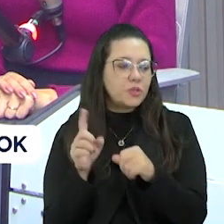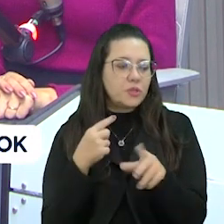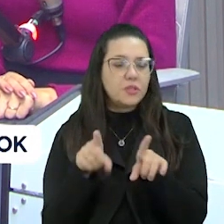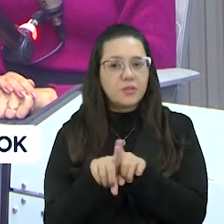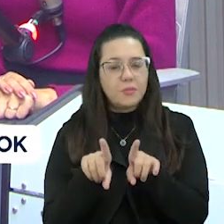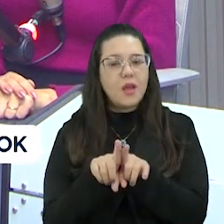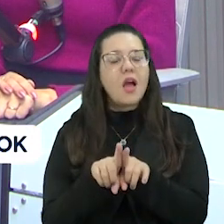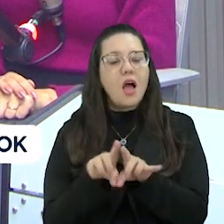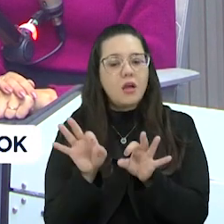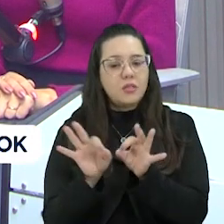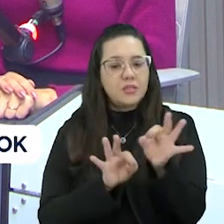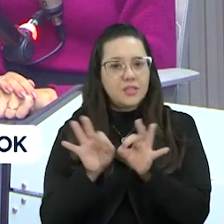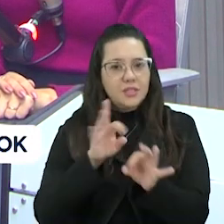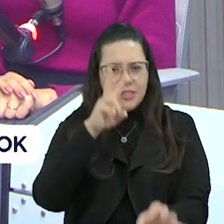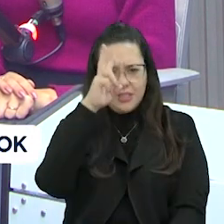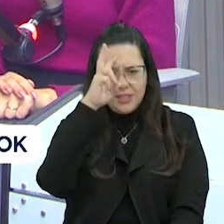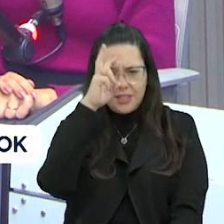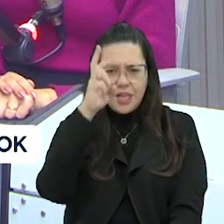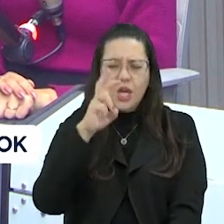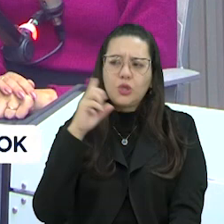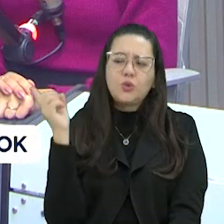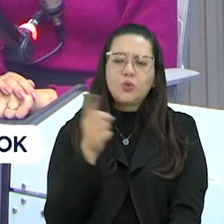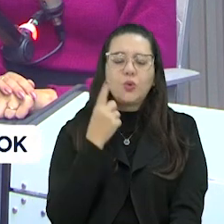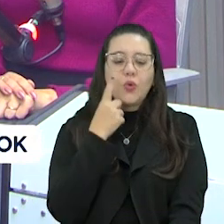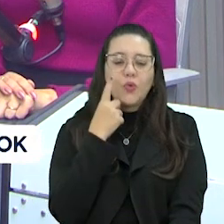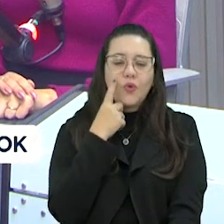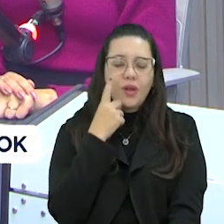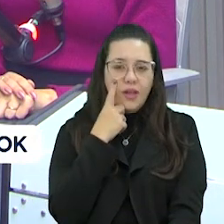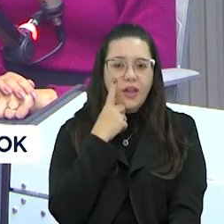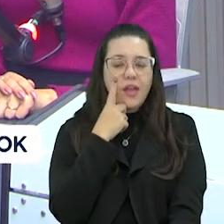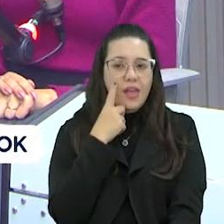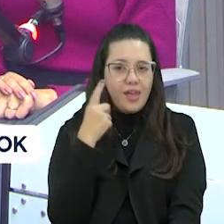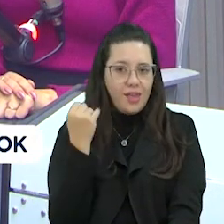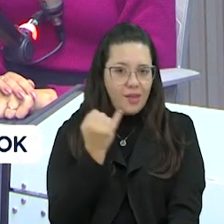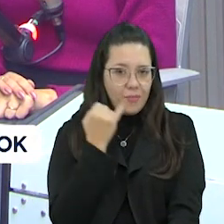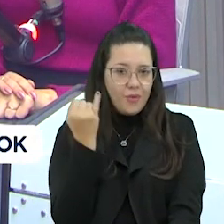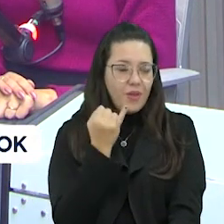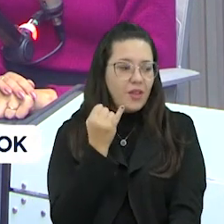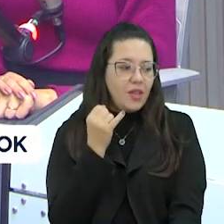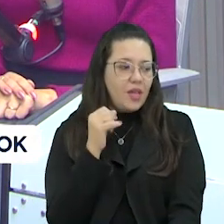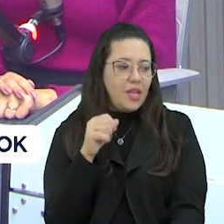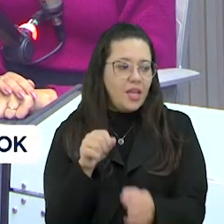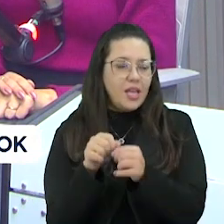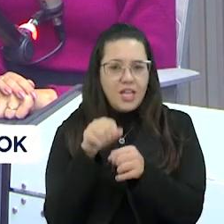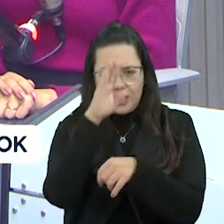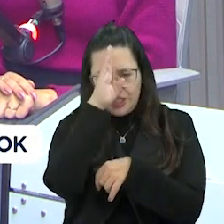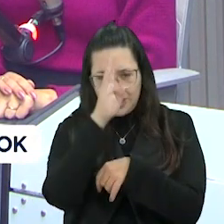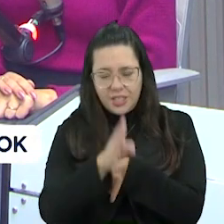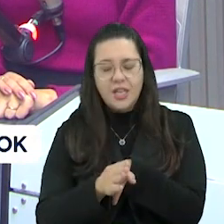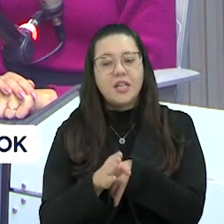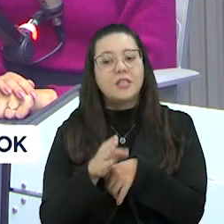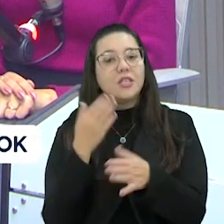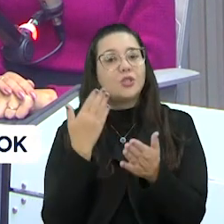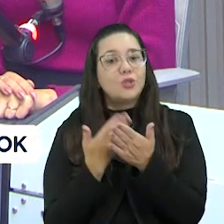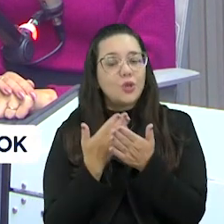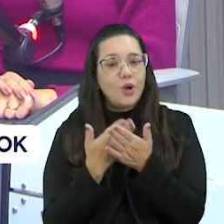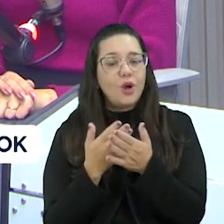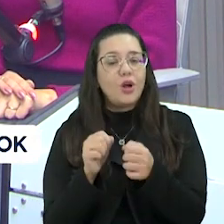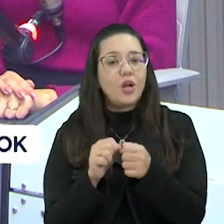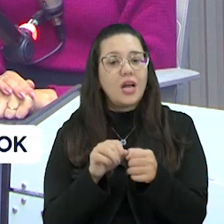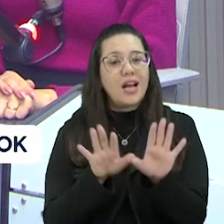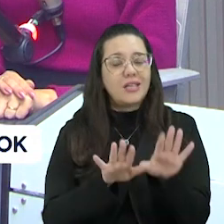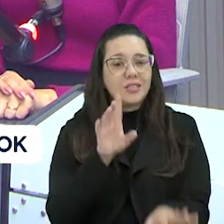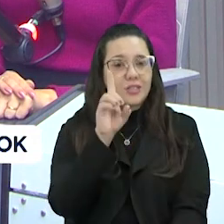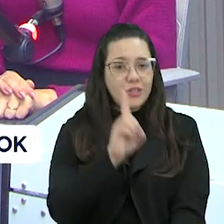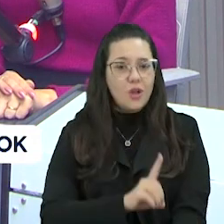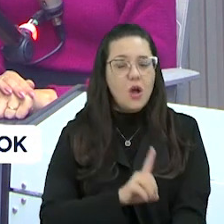Inteligência Policial, que acompanha tudo o que acontece, então nós temos um contato aí direto com as escolas, com os diretores, né, que às vezes passam algum problema,